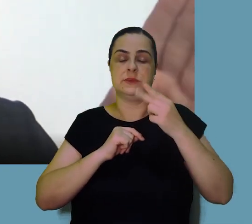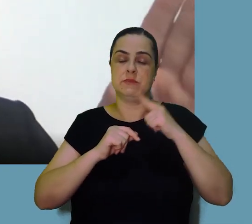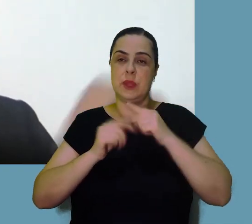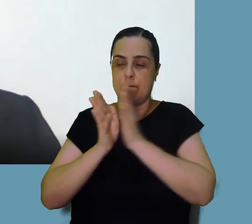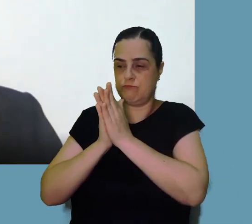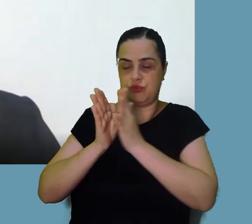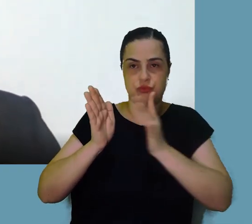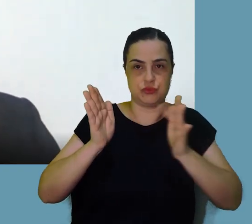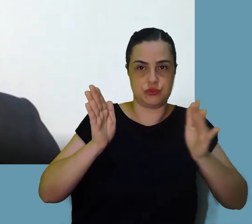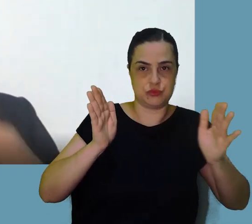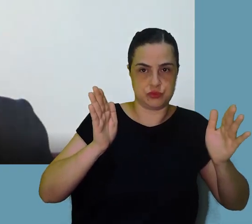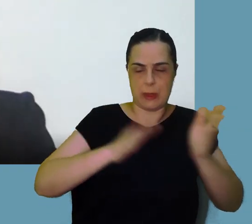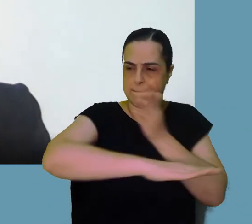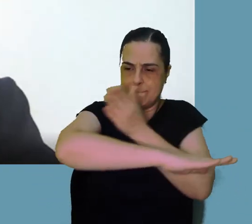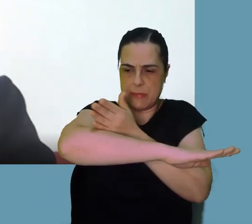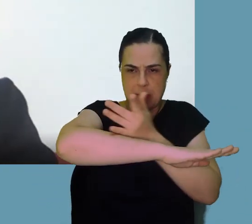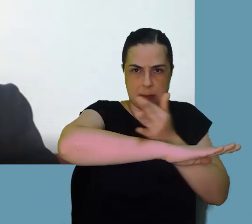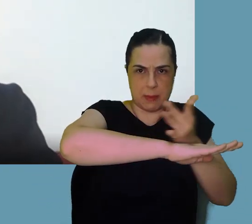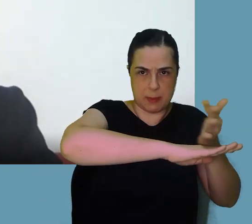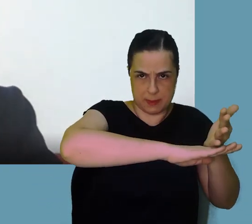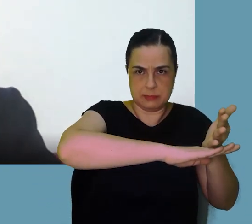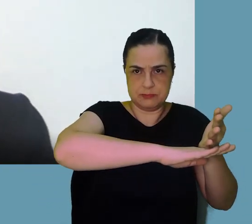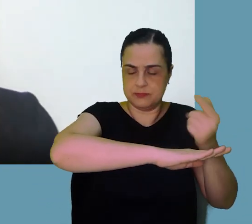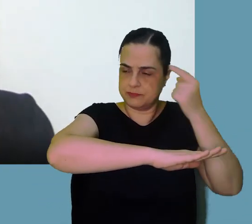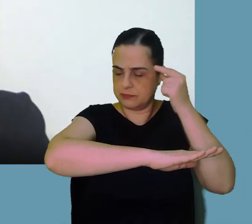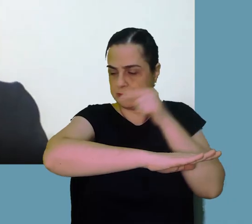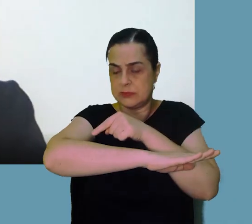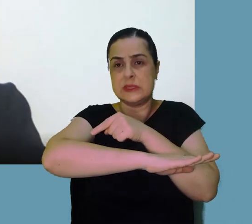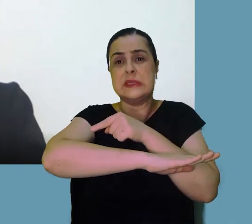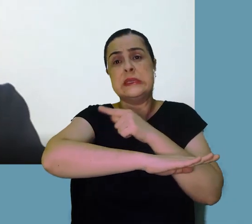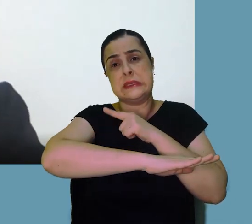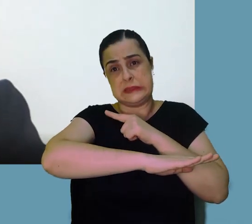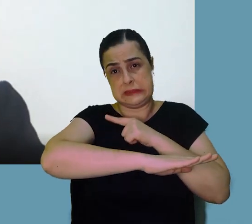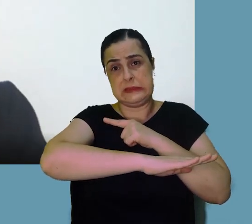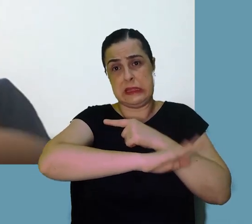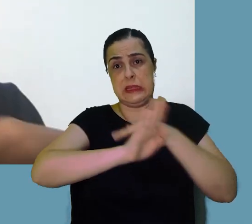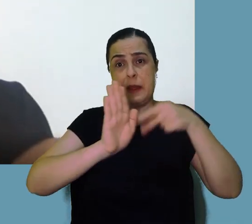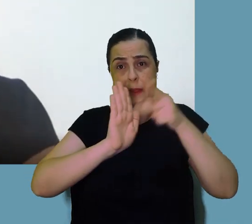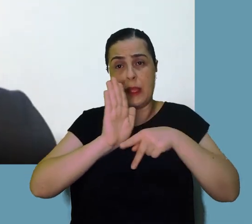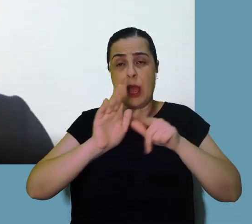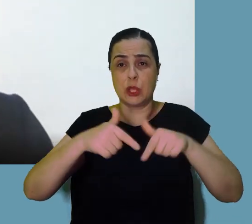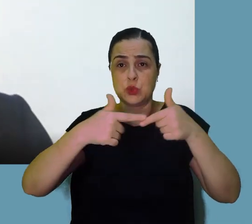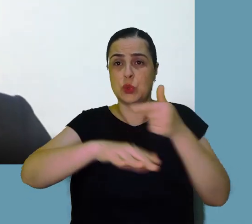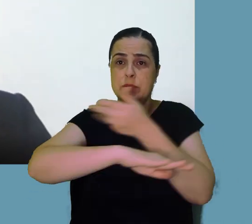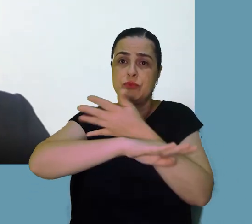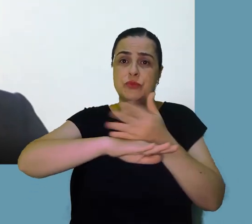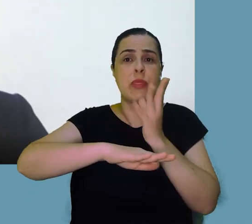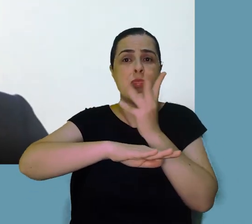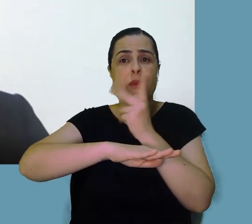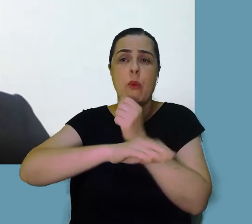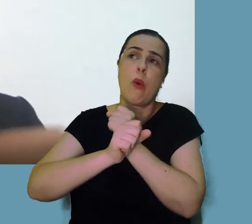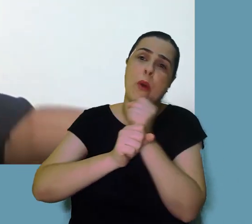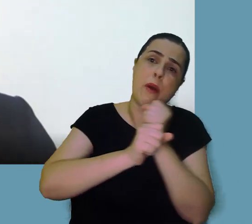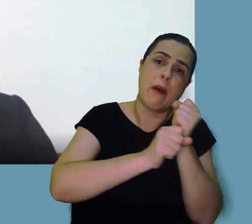do tempo. Existem ações estruturantes, mas elas geralmente são a médio e longo prazo, e existem as urgentes, né?